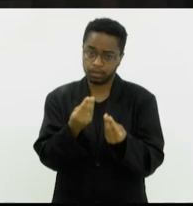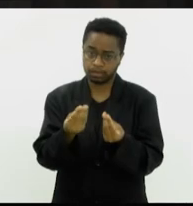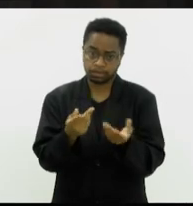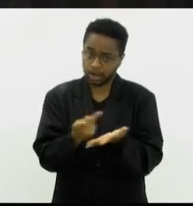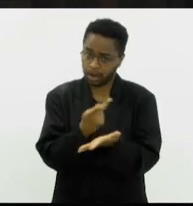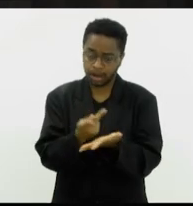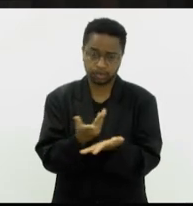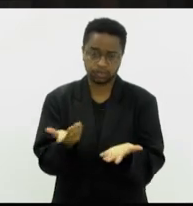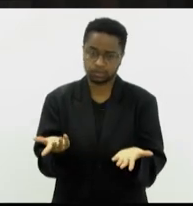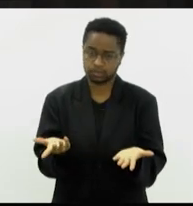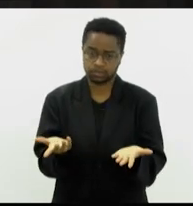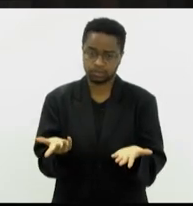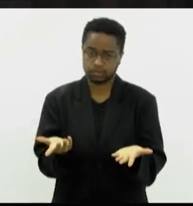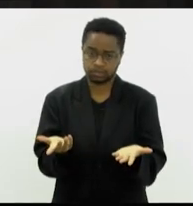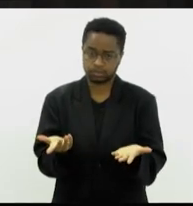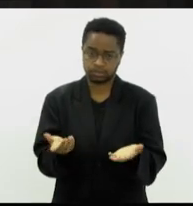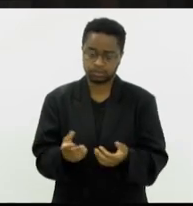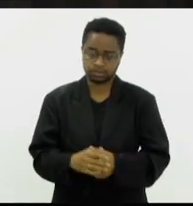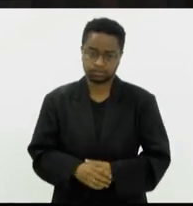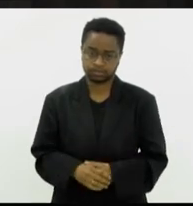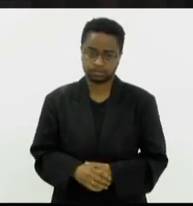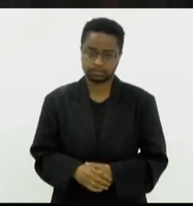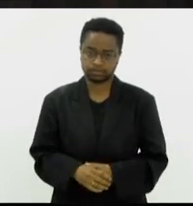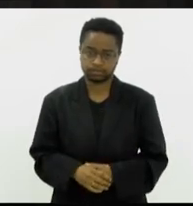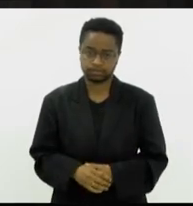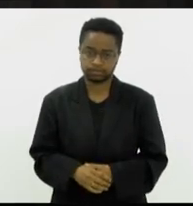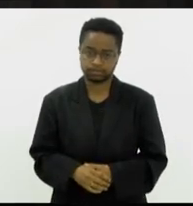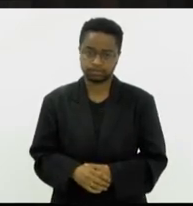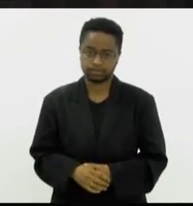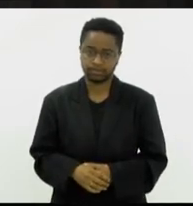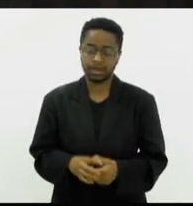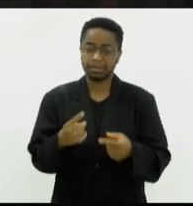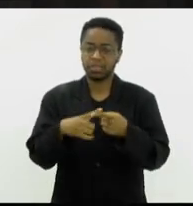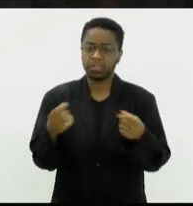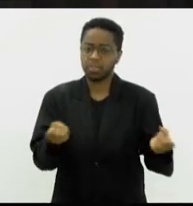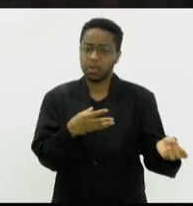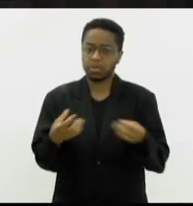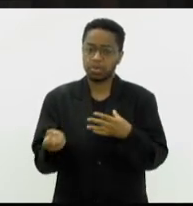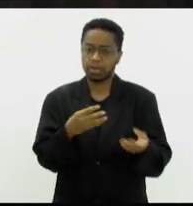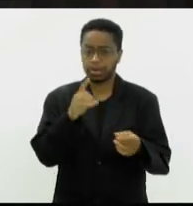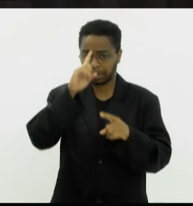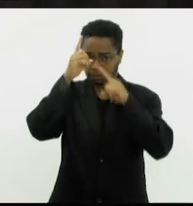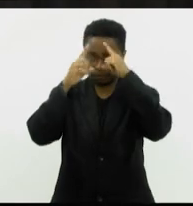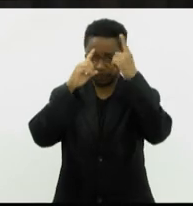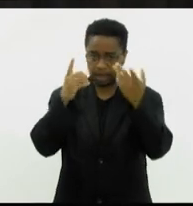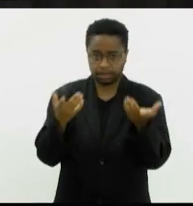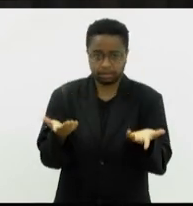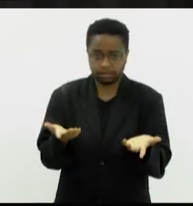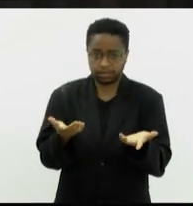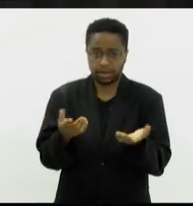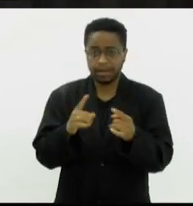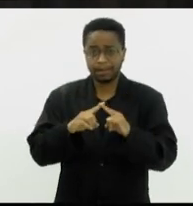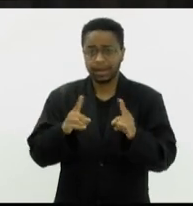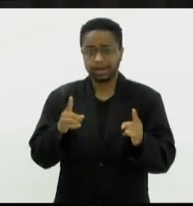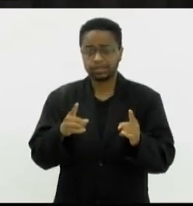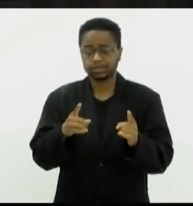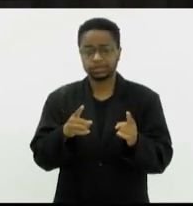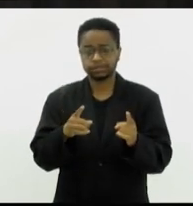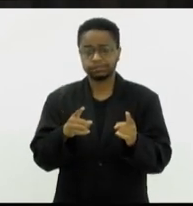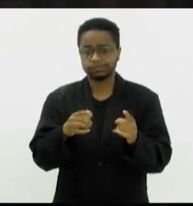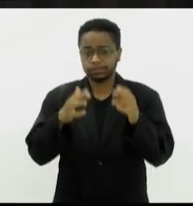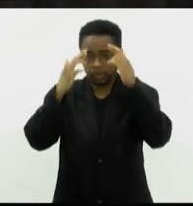errada essa essas inovações que diz respeita